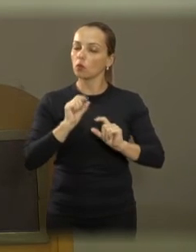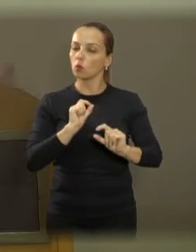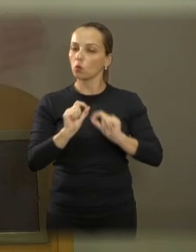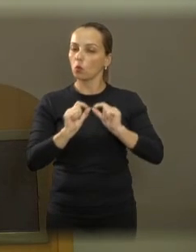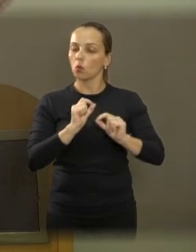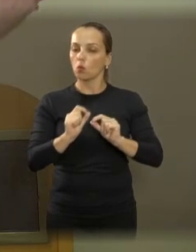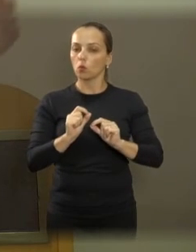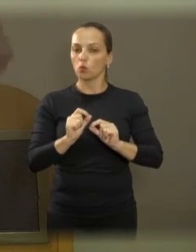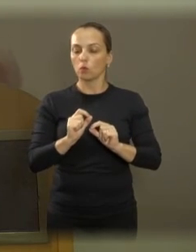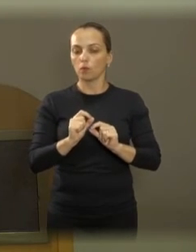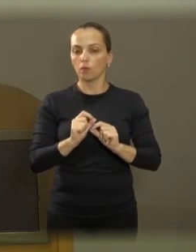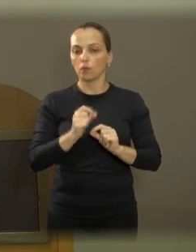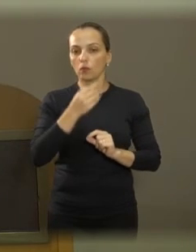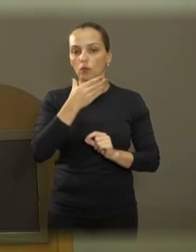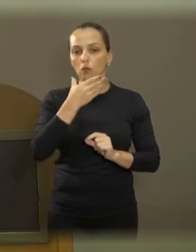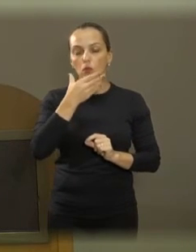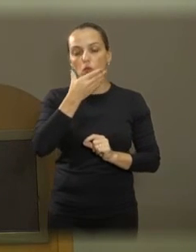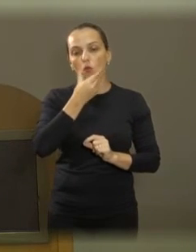o Dr. Evandro,